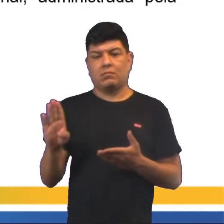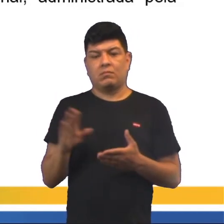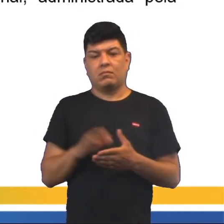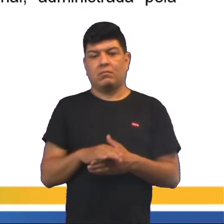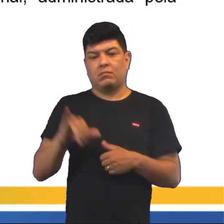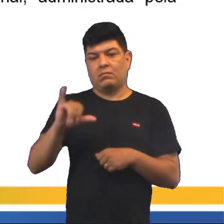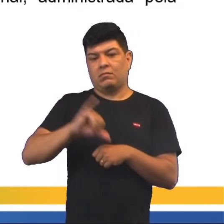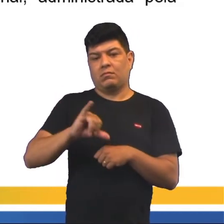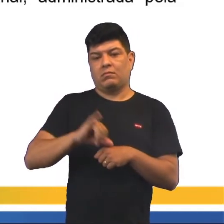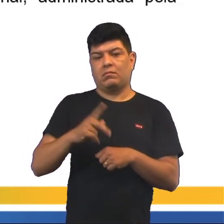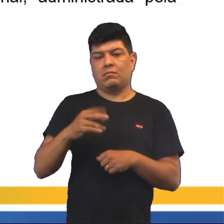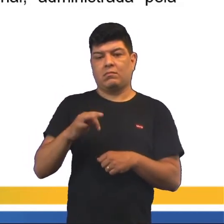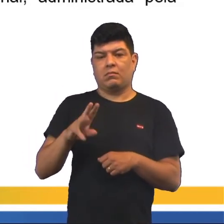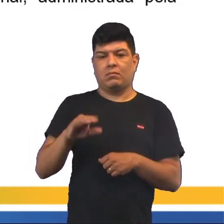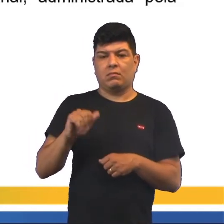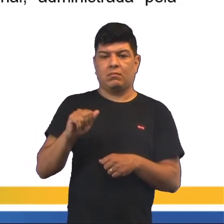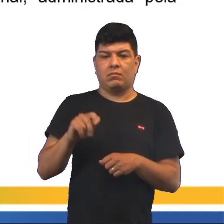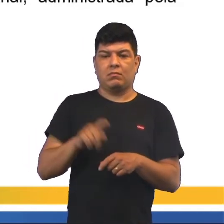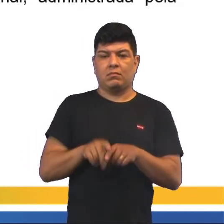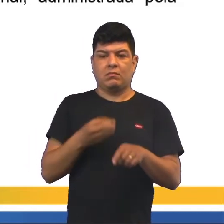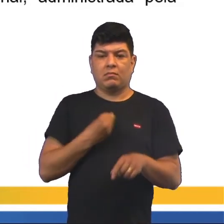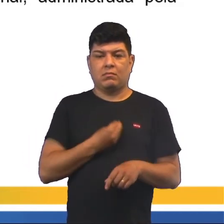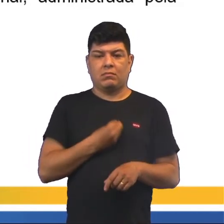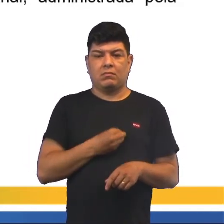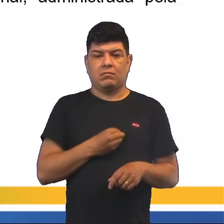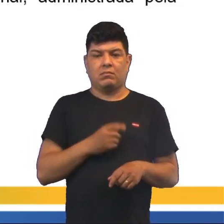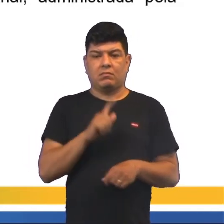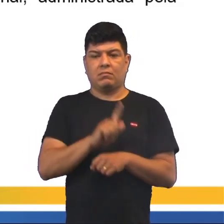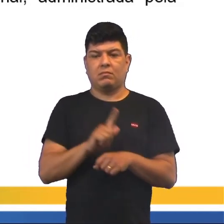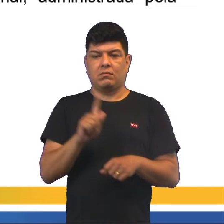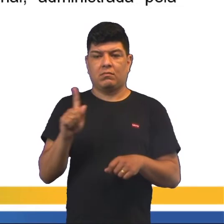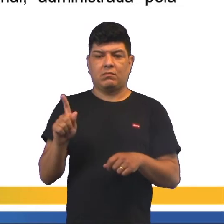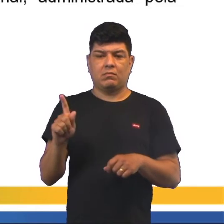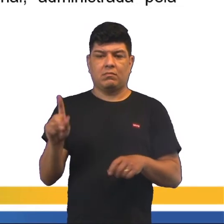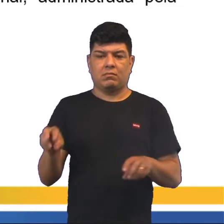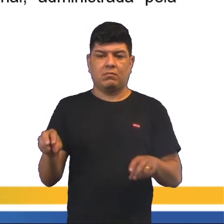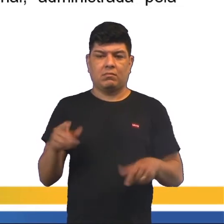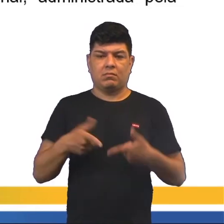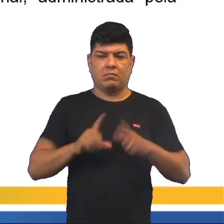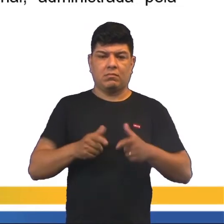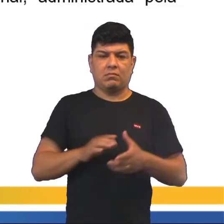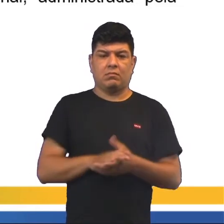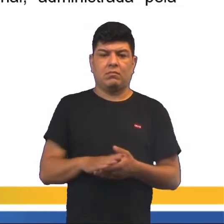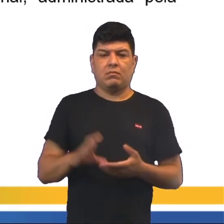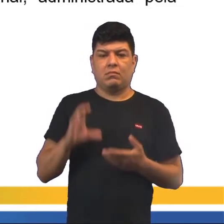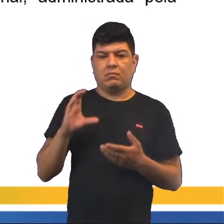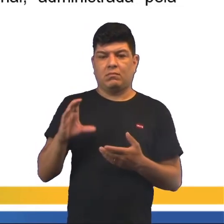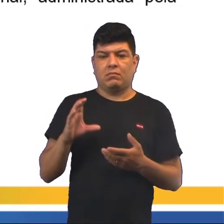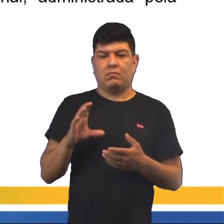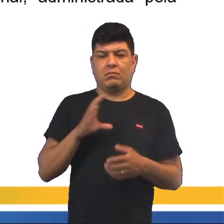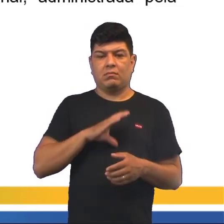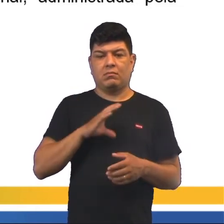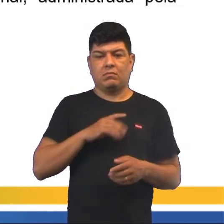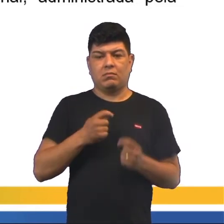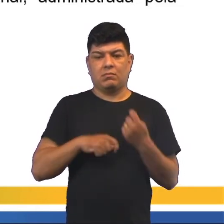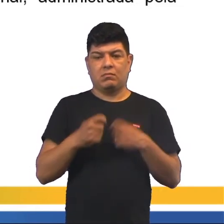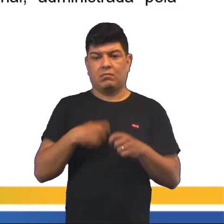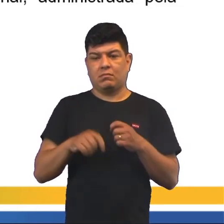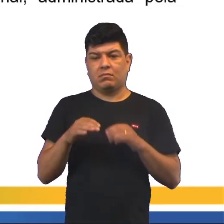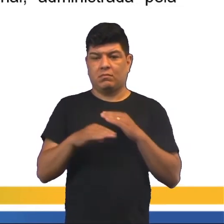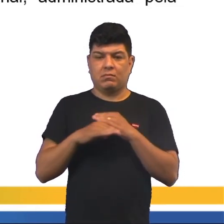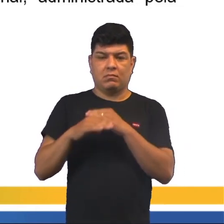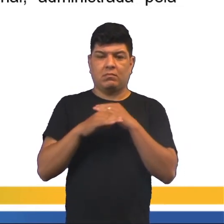pelos árabes, b. a capital da Palestina, porém com participação gestora de Israel, c. uma